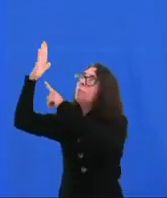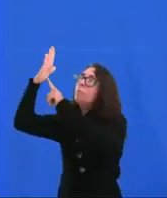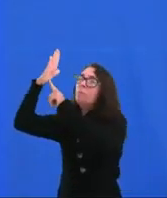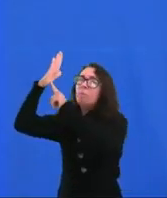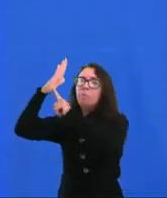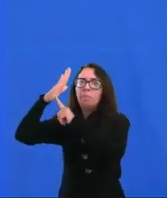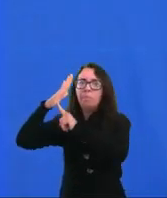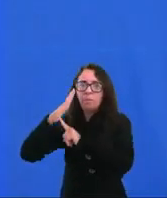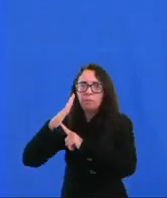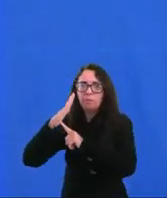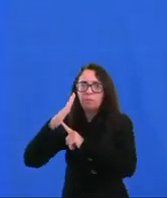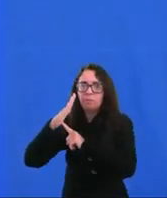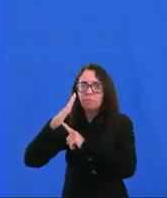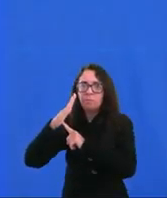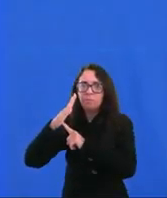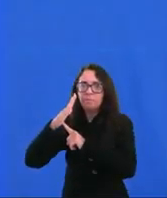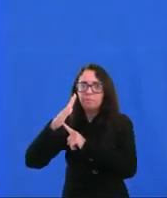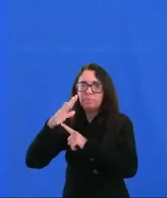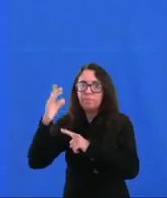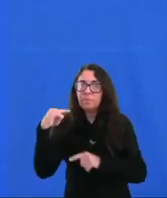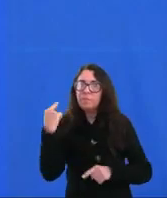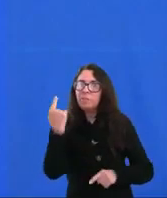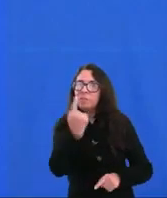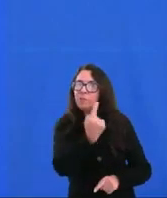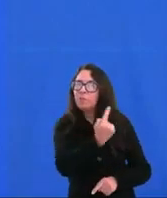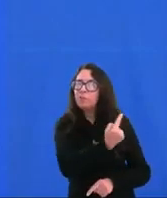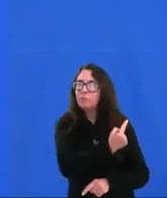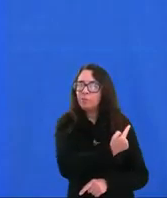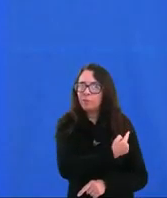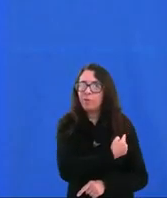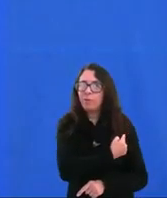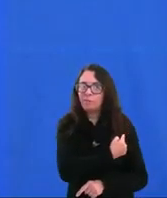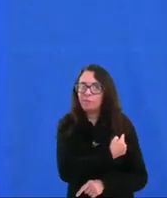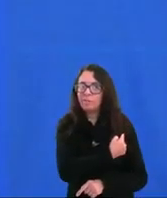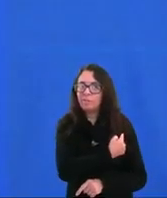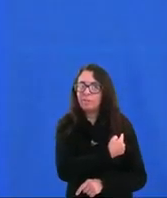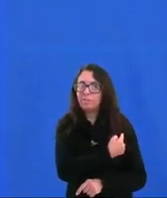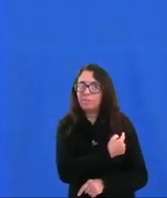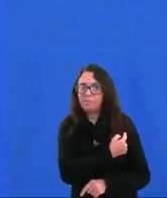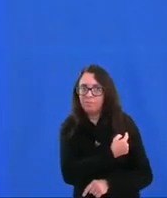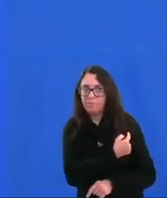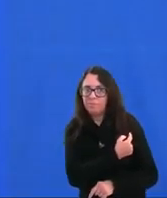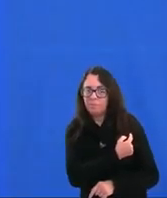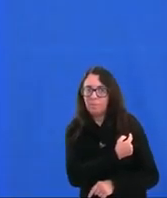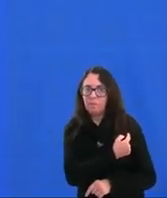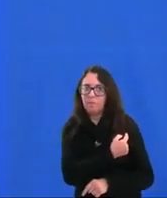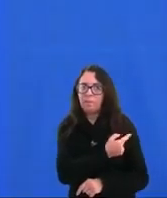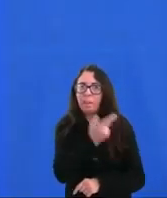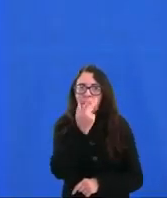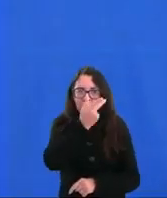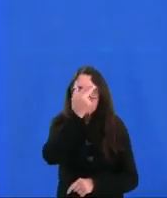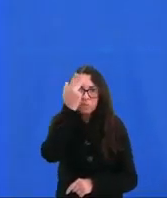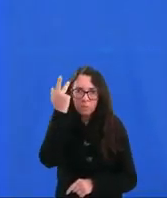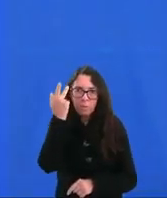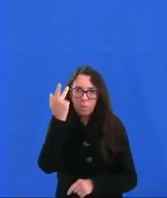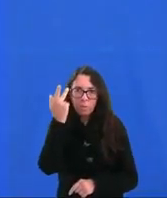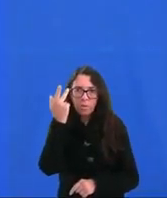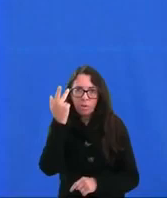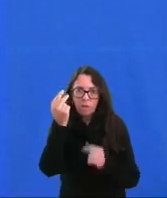ética ou de forma ilegal? Vocês acham que isso é uma afirmação verdadeira ou falsa?